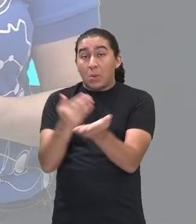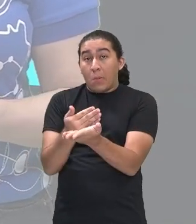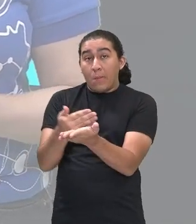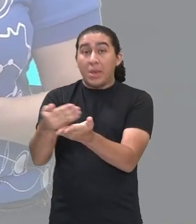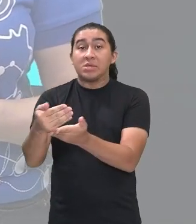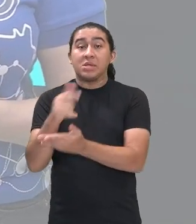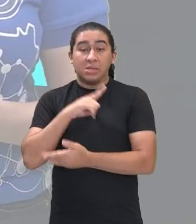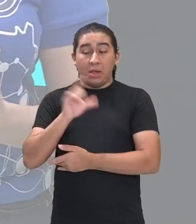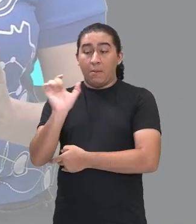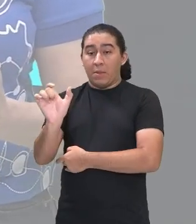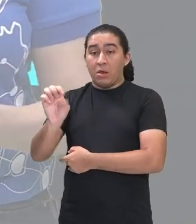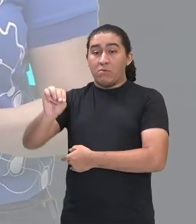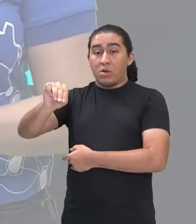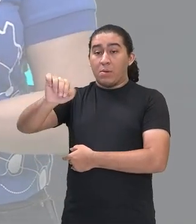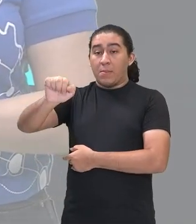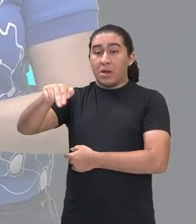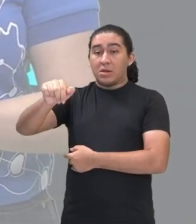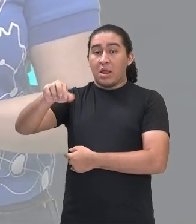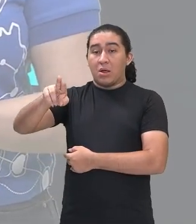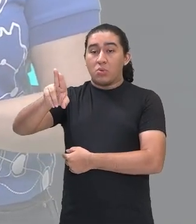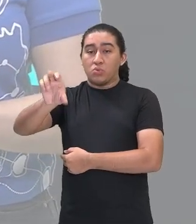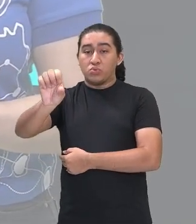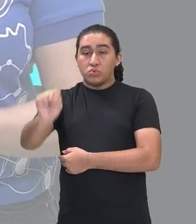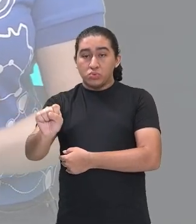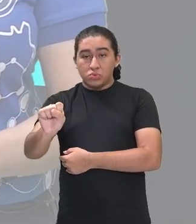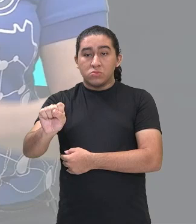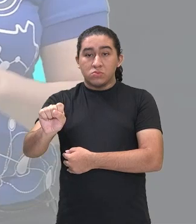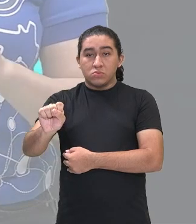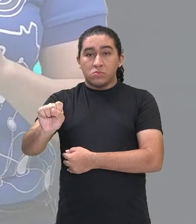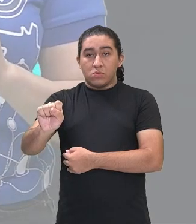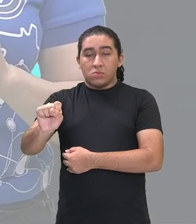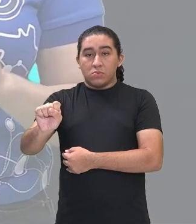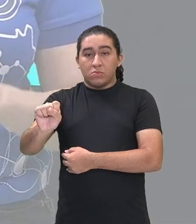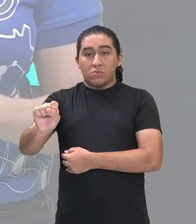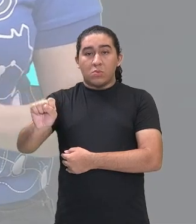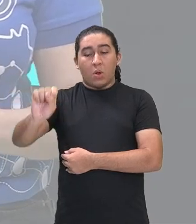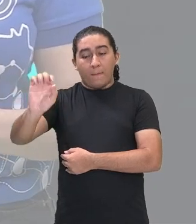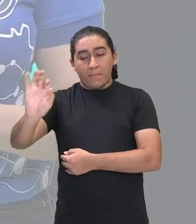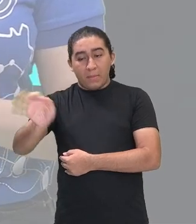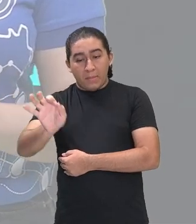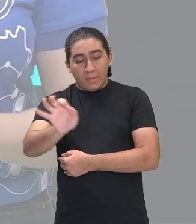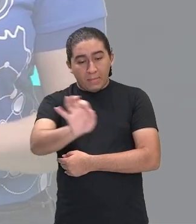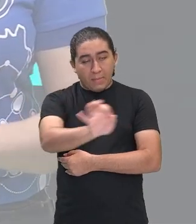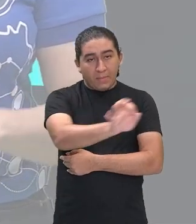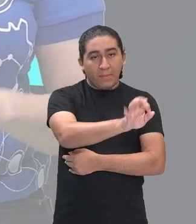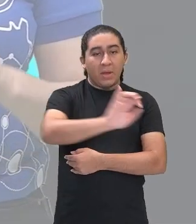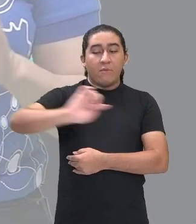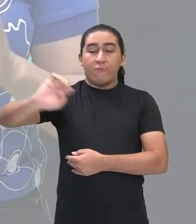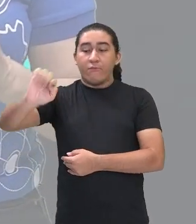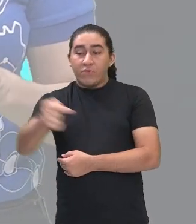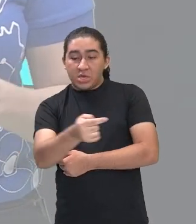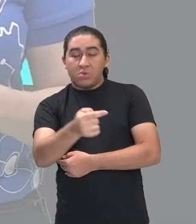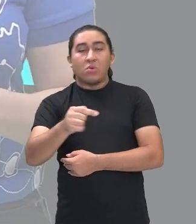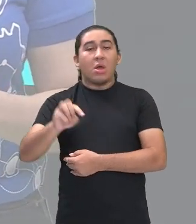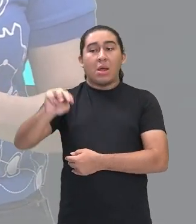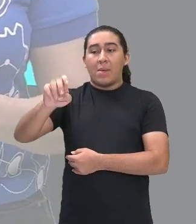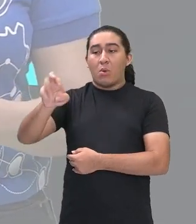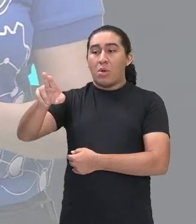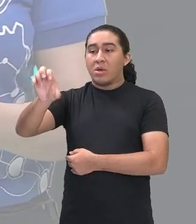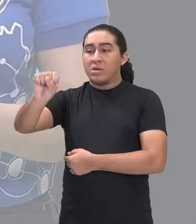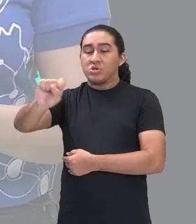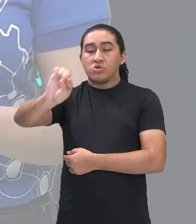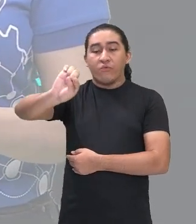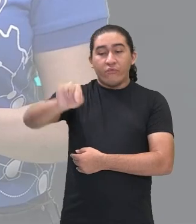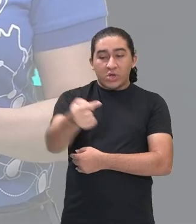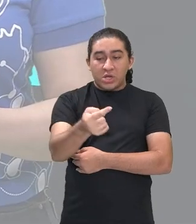do lugar do restante das datas, tá? Então, eu vou falar Manaus, vírgula, Maués,